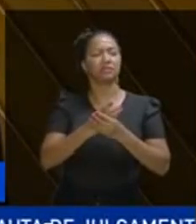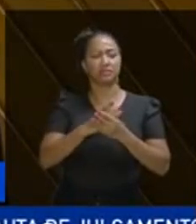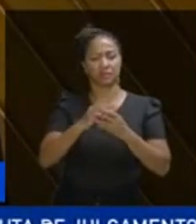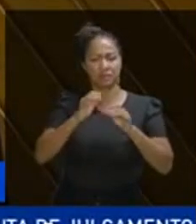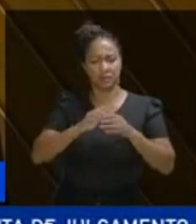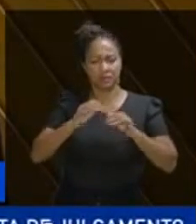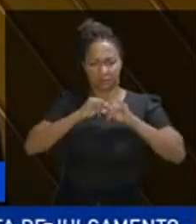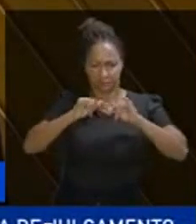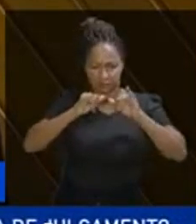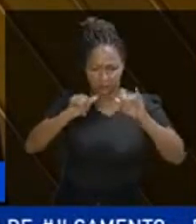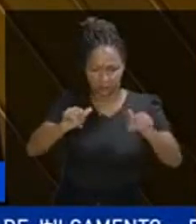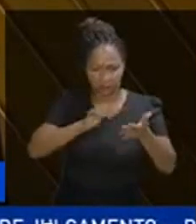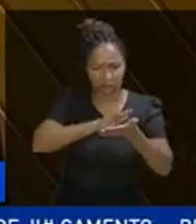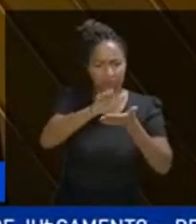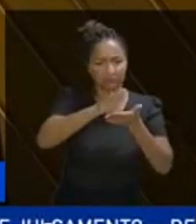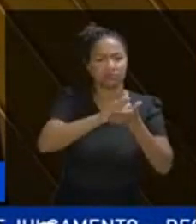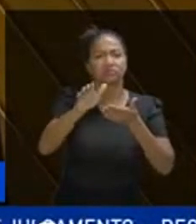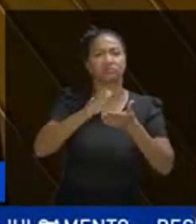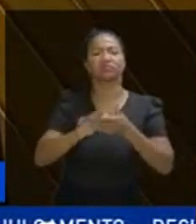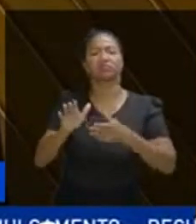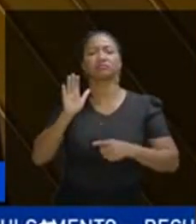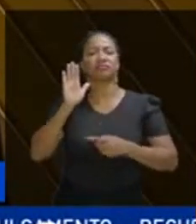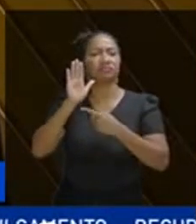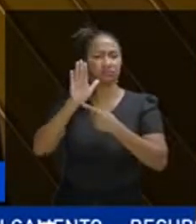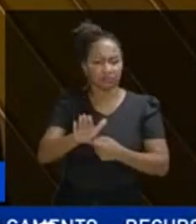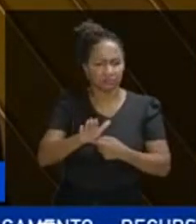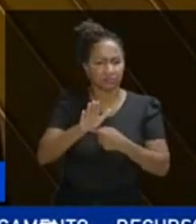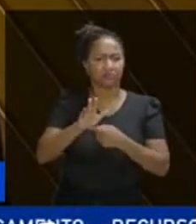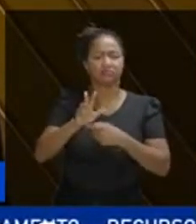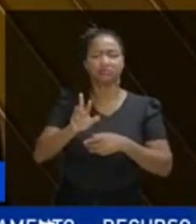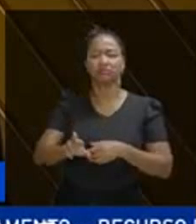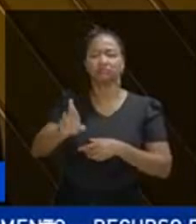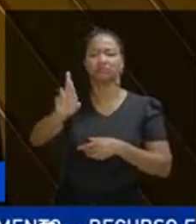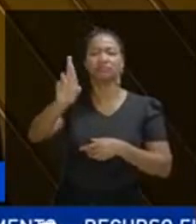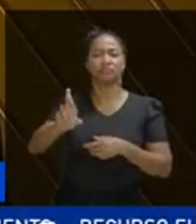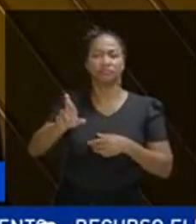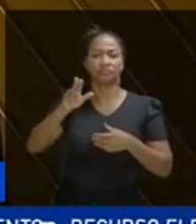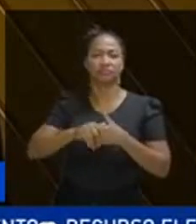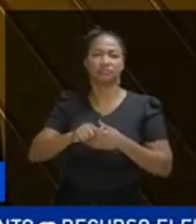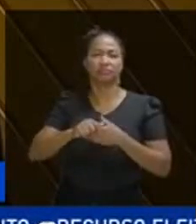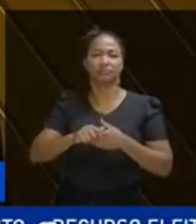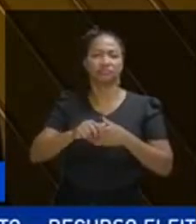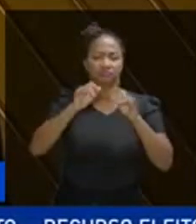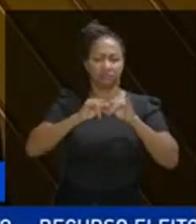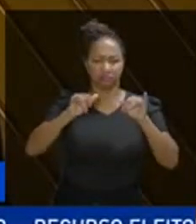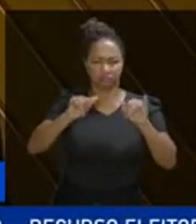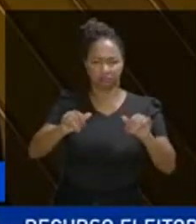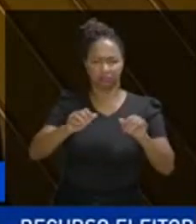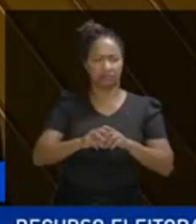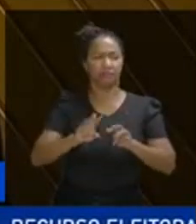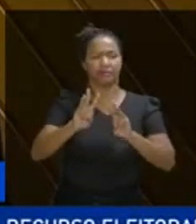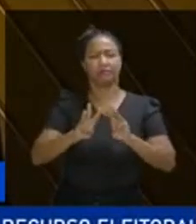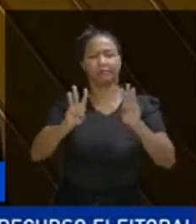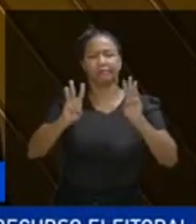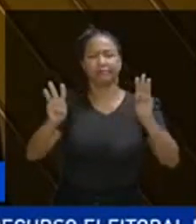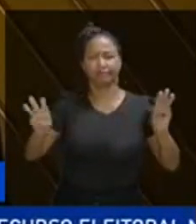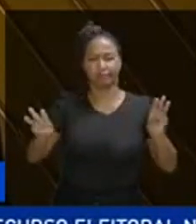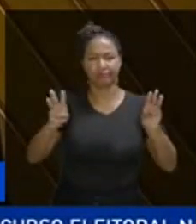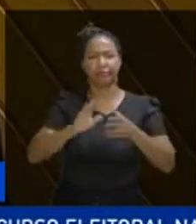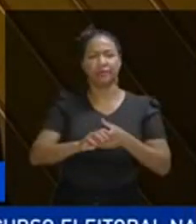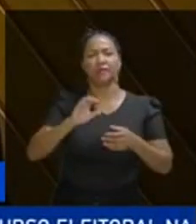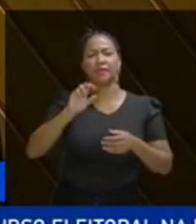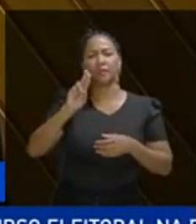da publicação impugnada reproduz o monólogo do representado a partir de uma publicação em site de notícias,